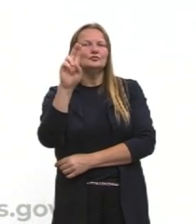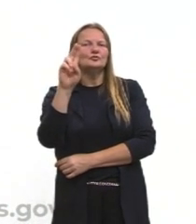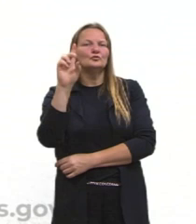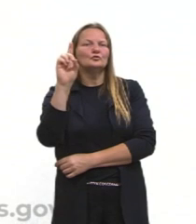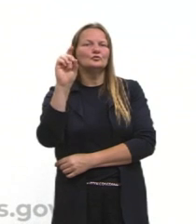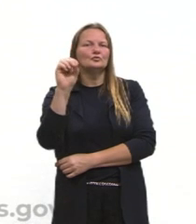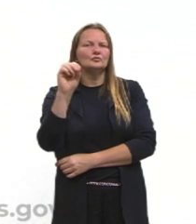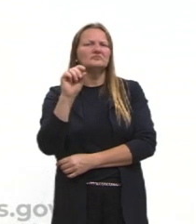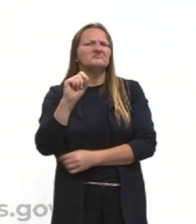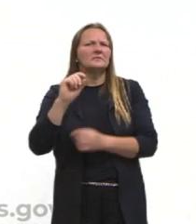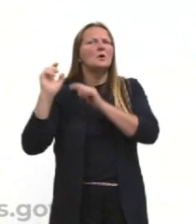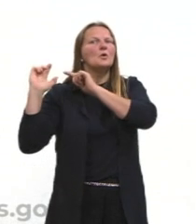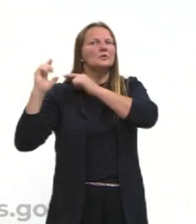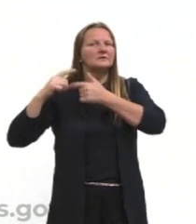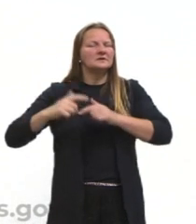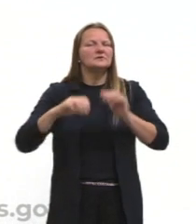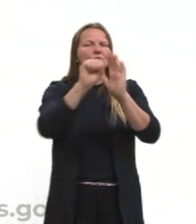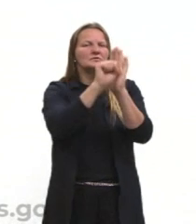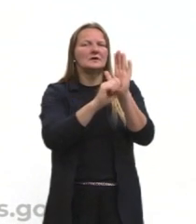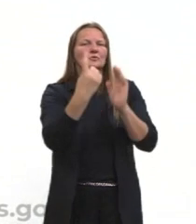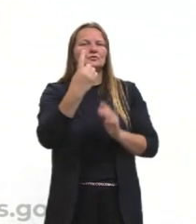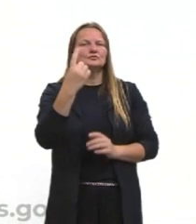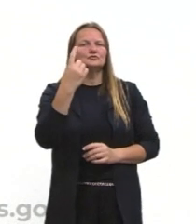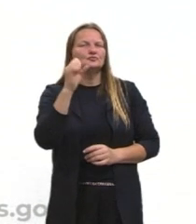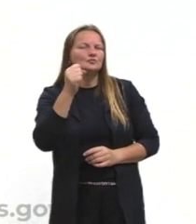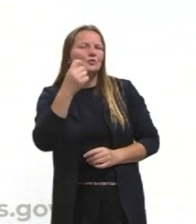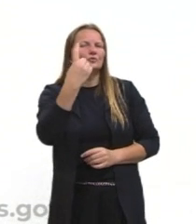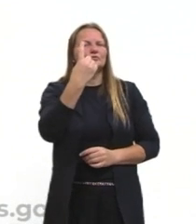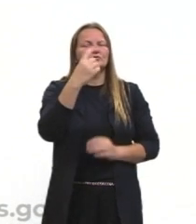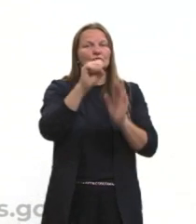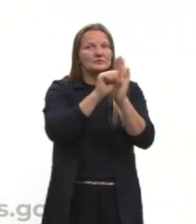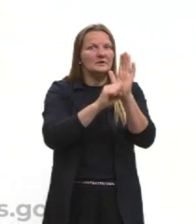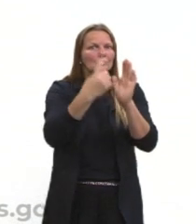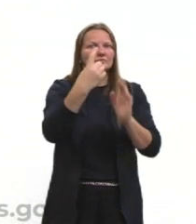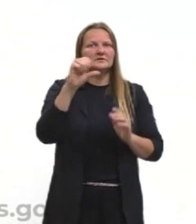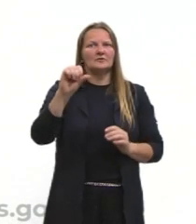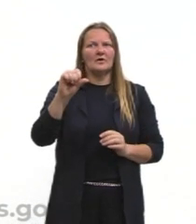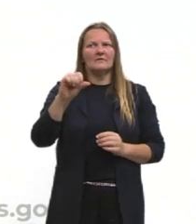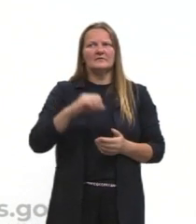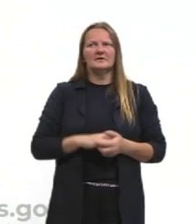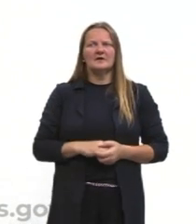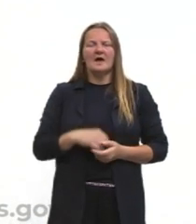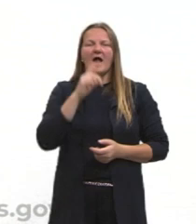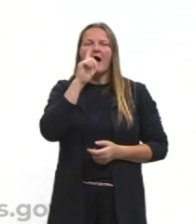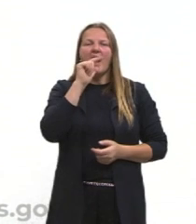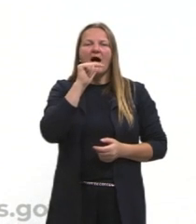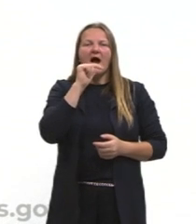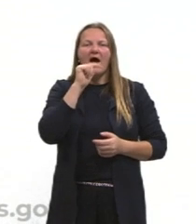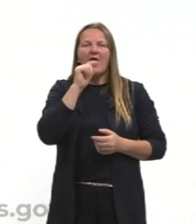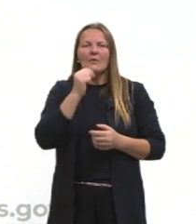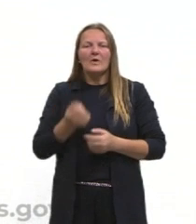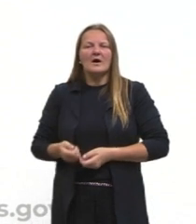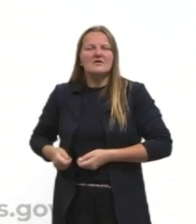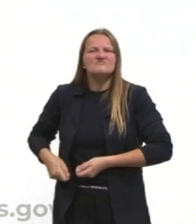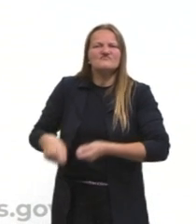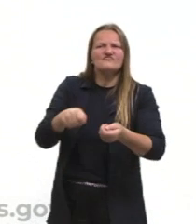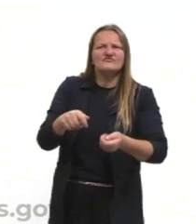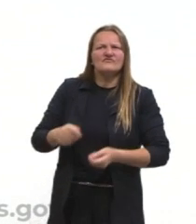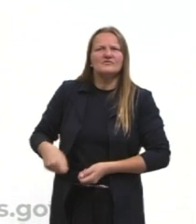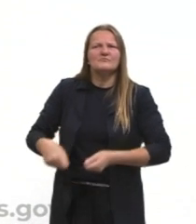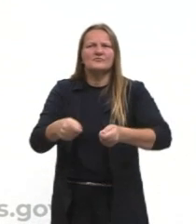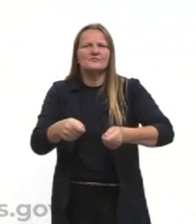no século XIX no século 18 das pessoas jogarem água jogarem Barro jogarem sujeira